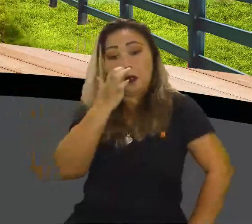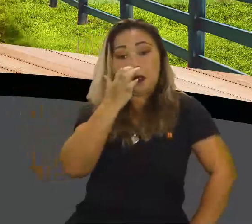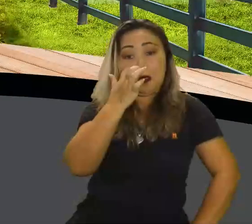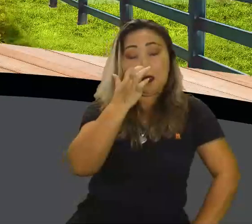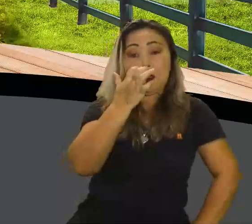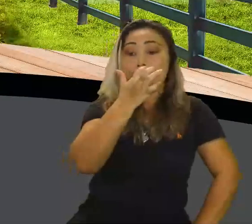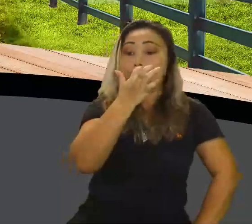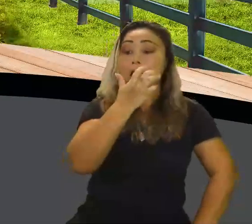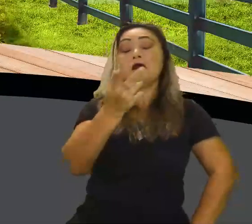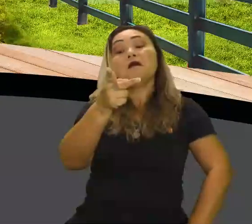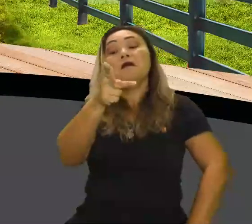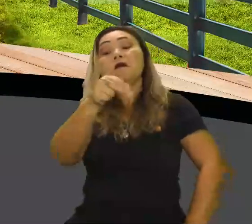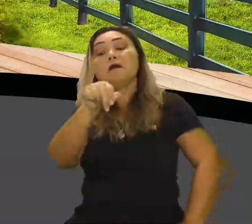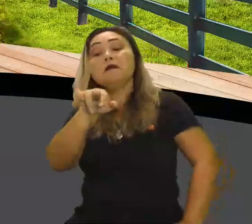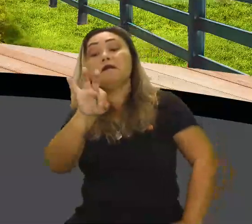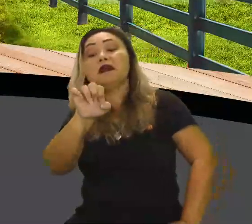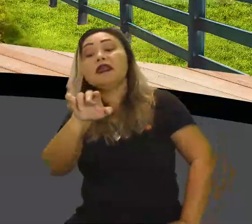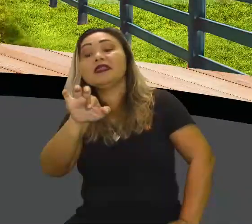Pitaia.